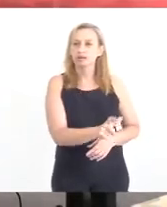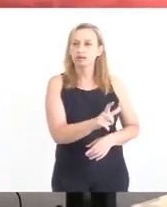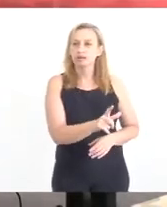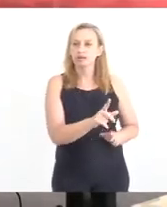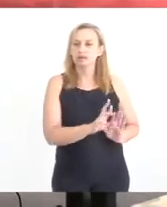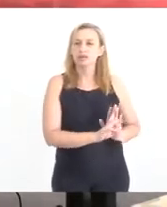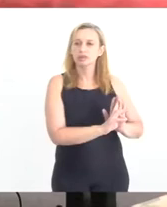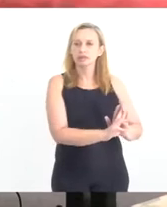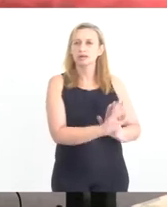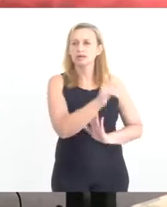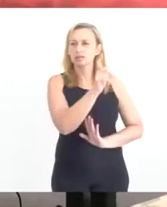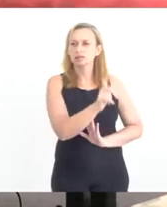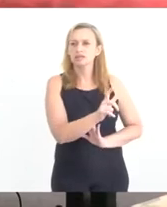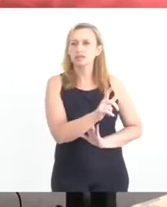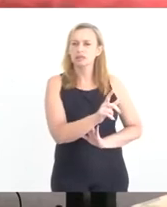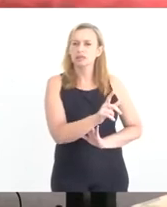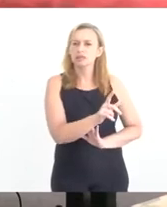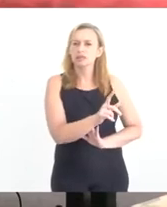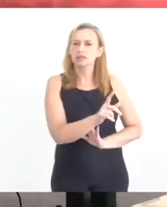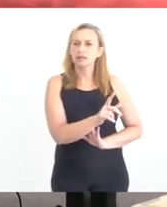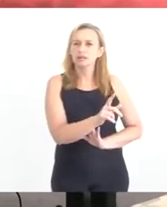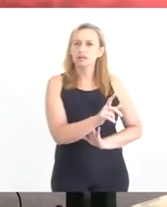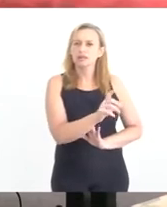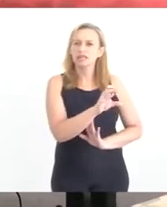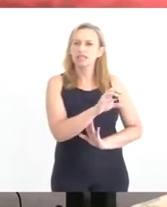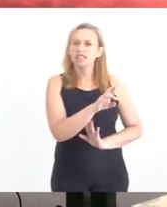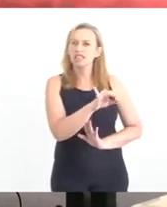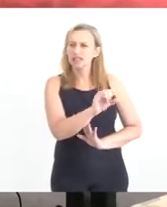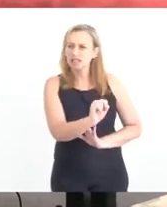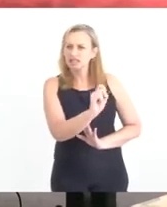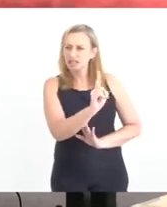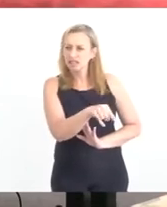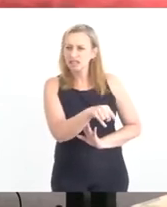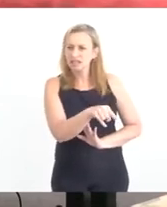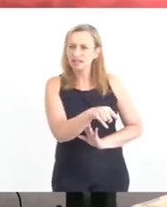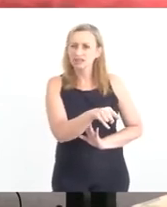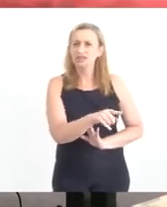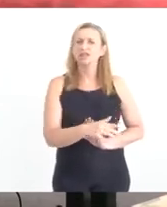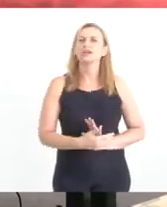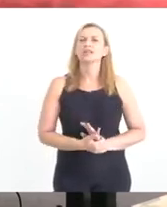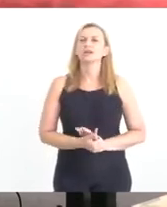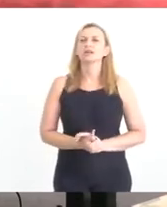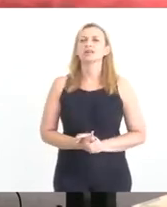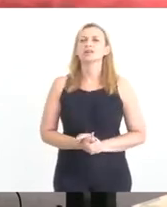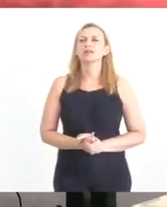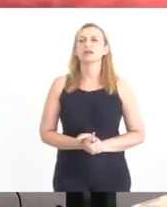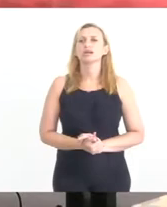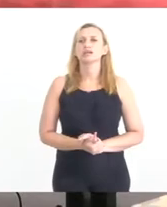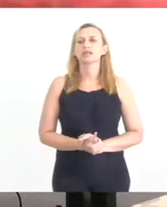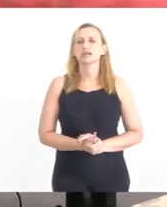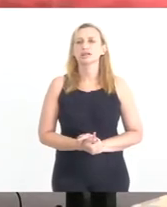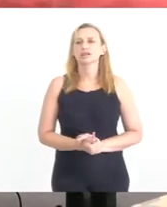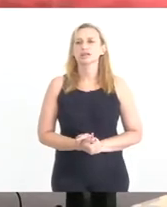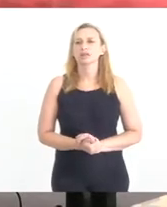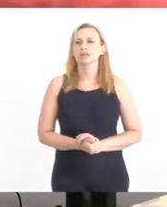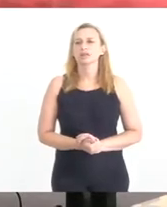aqui na pessoa da da Cristiane Pepe Camila a